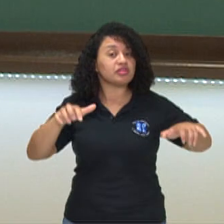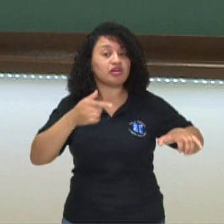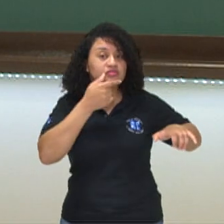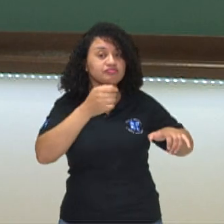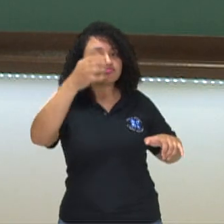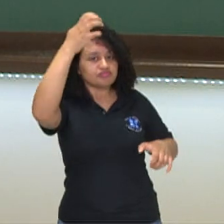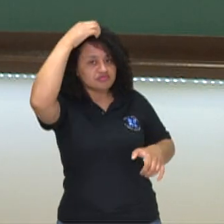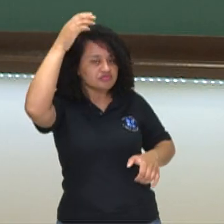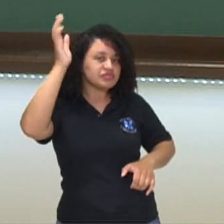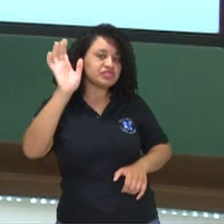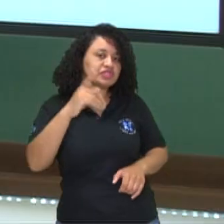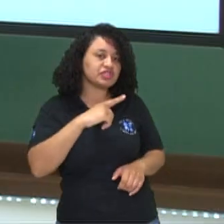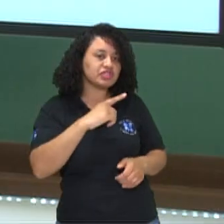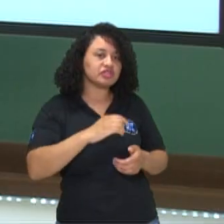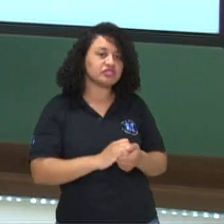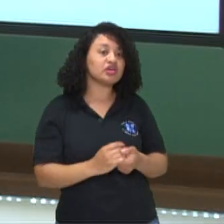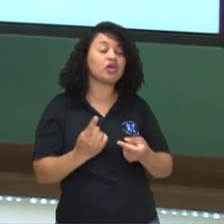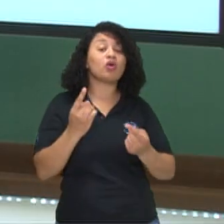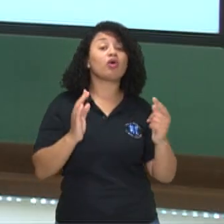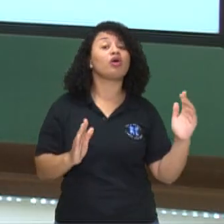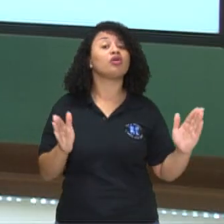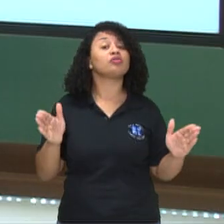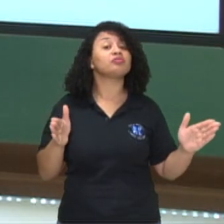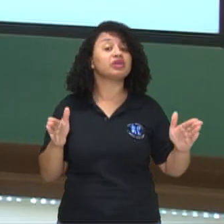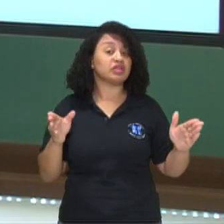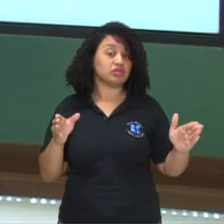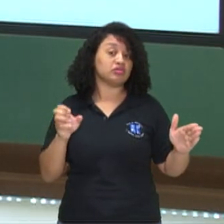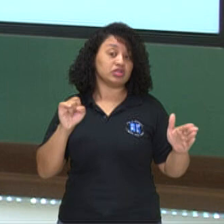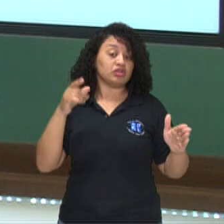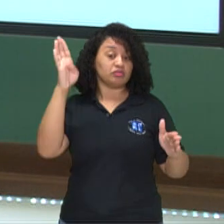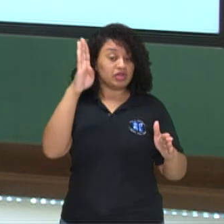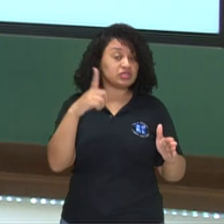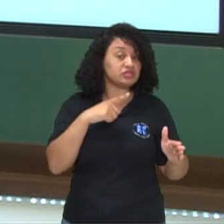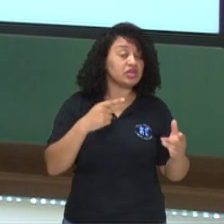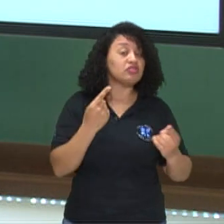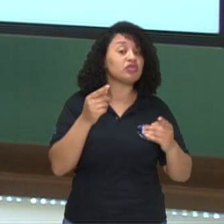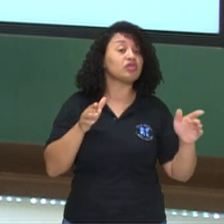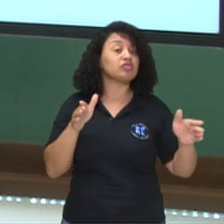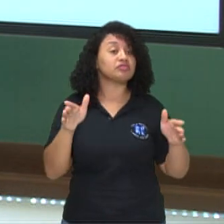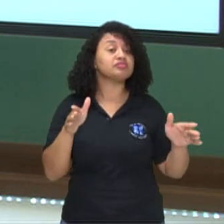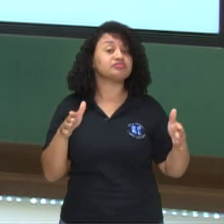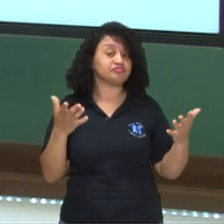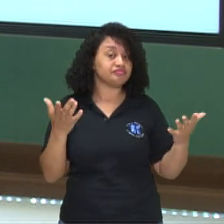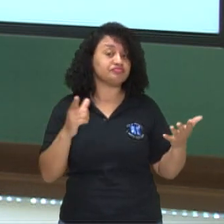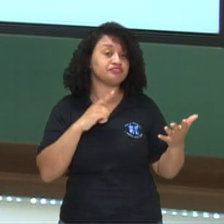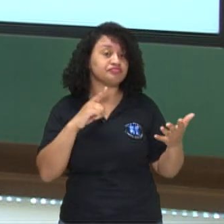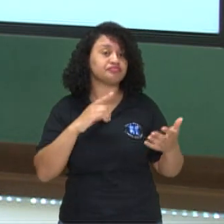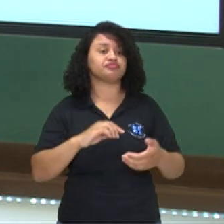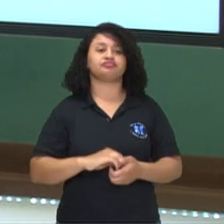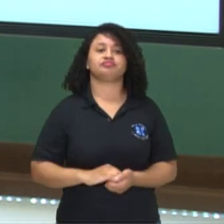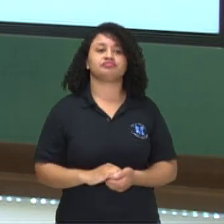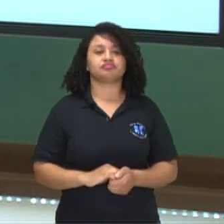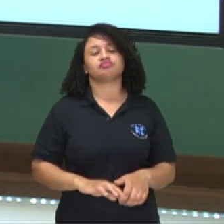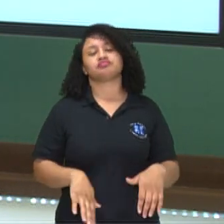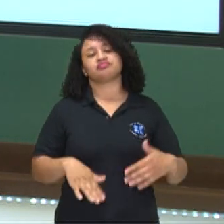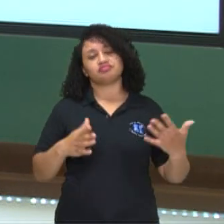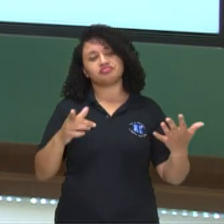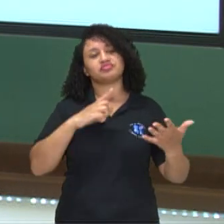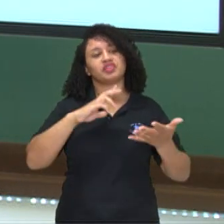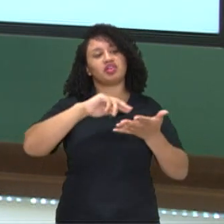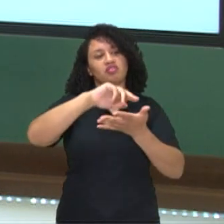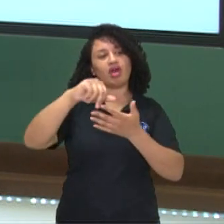que período, se o Brasil teve um monarca, em que período ele teve, portanto, um monarca? Então aqui, né,